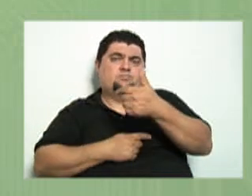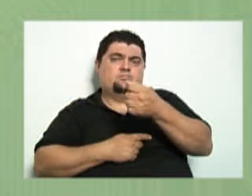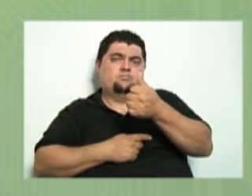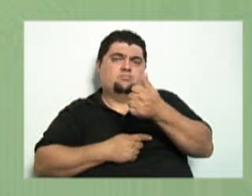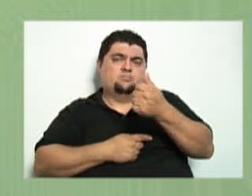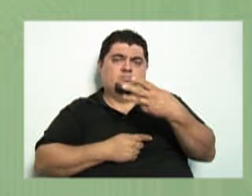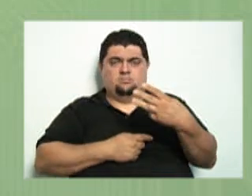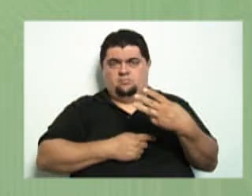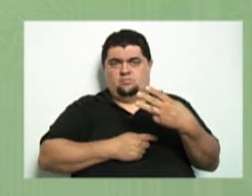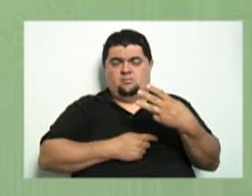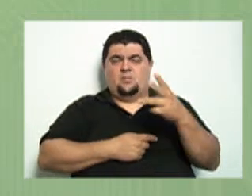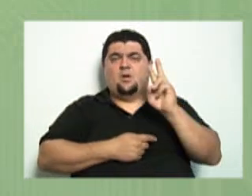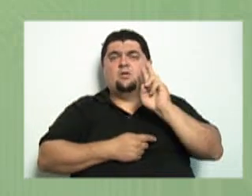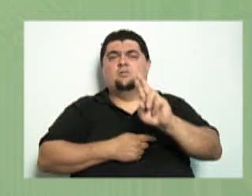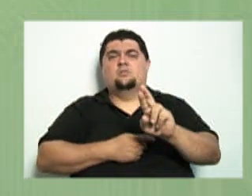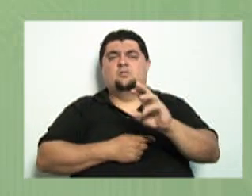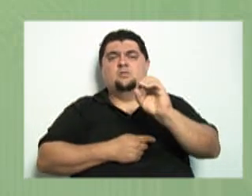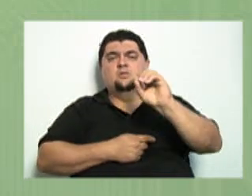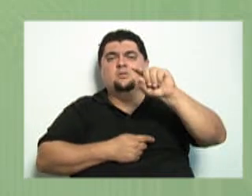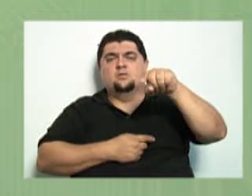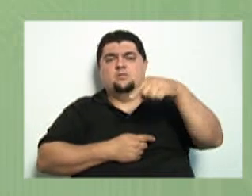que vai trazer um resultado de